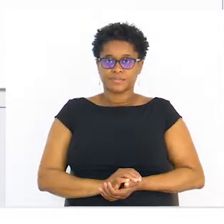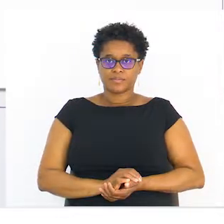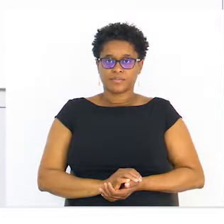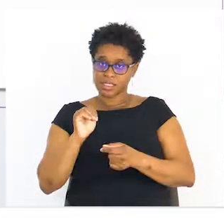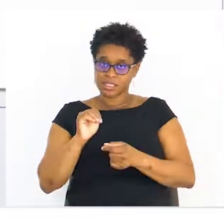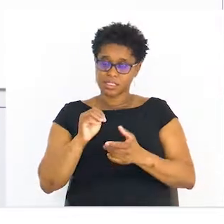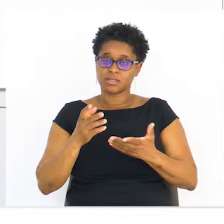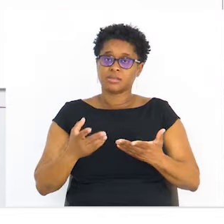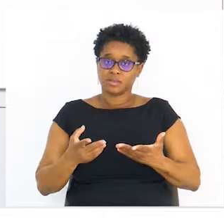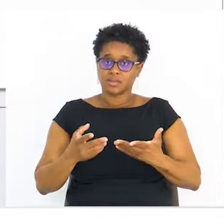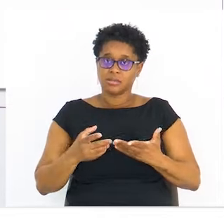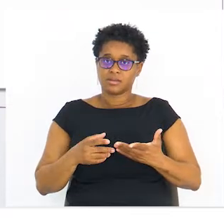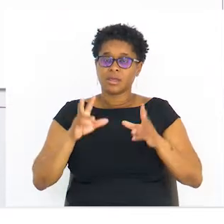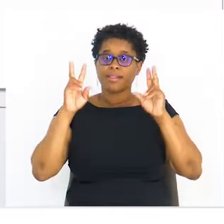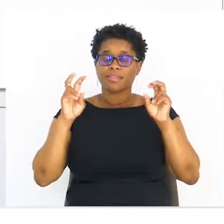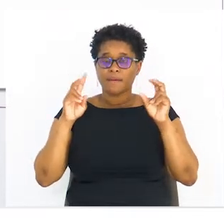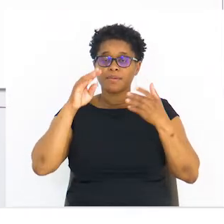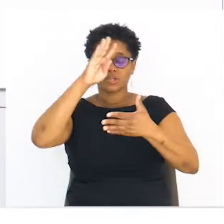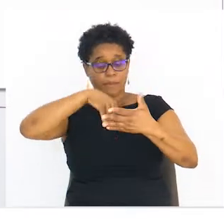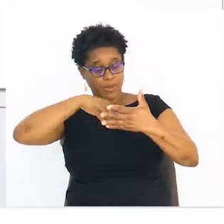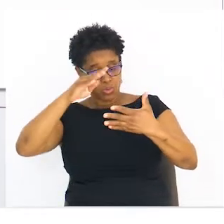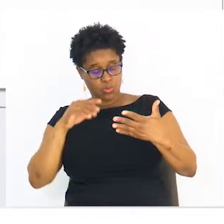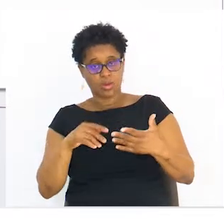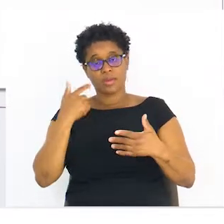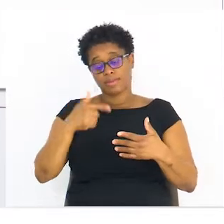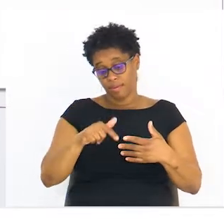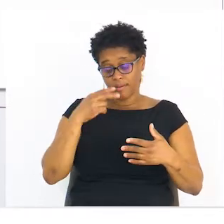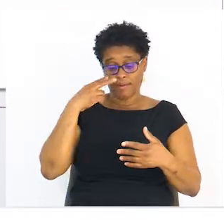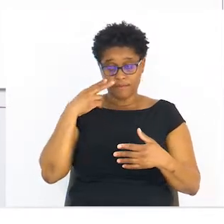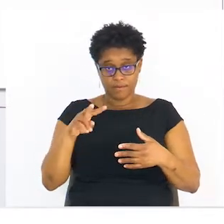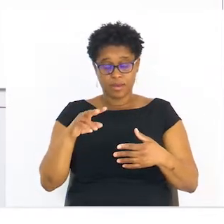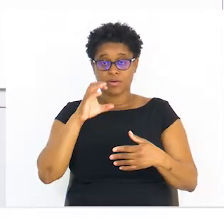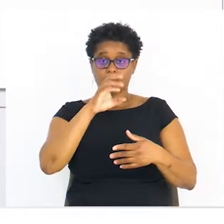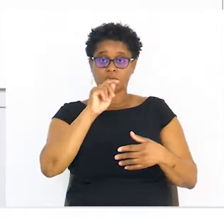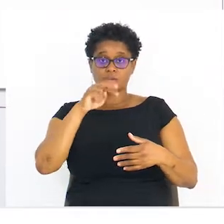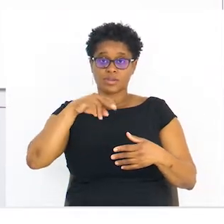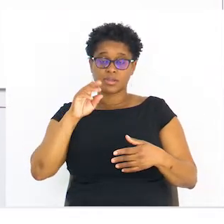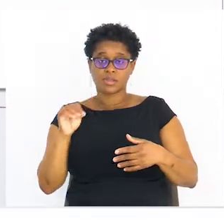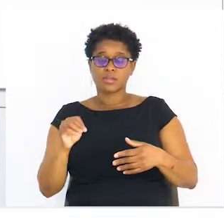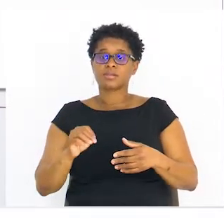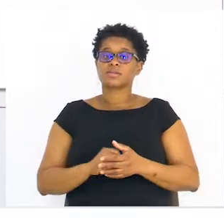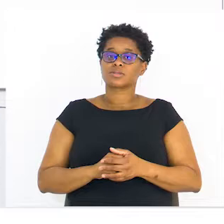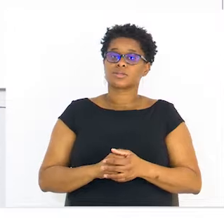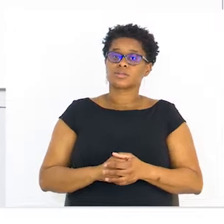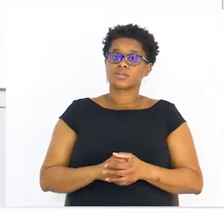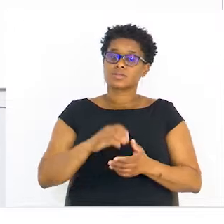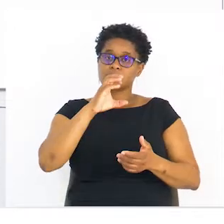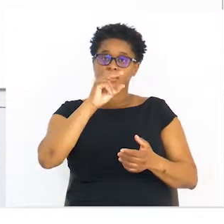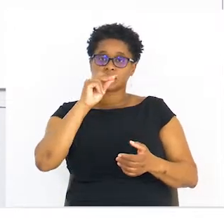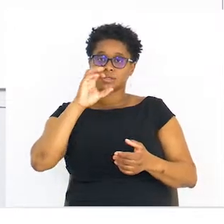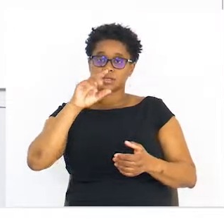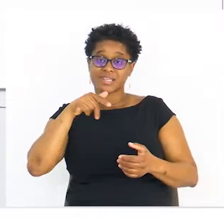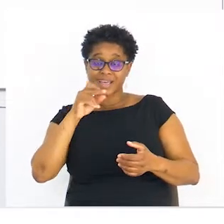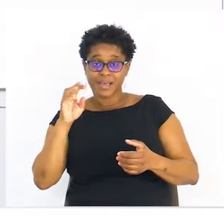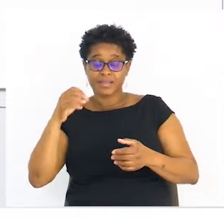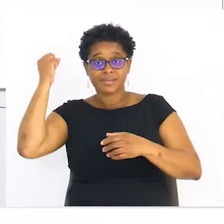Pois, então, temas de pintura têm que ver com cenas de caças,